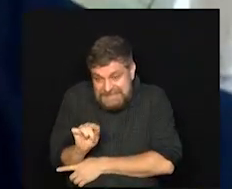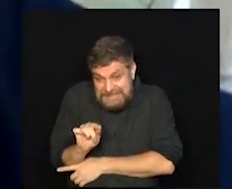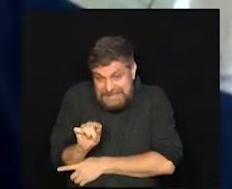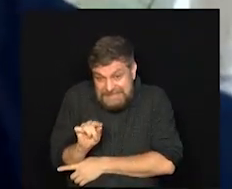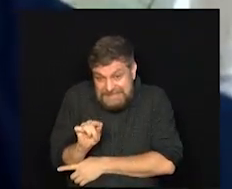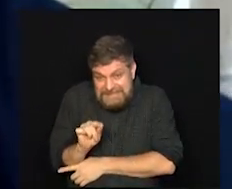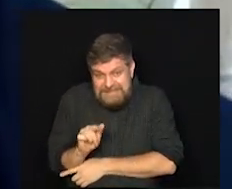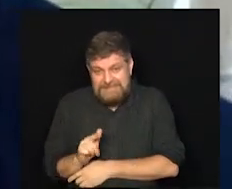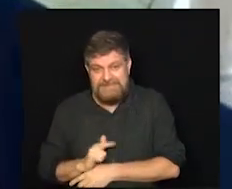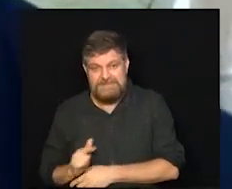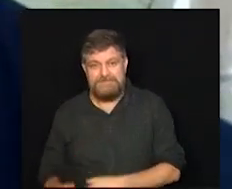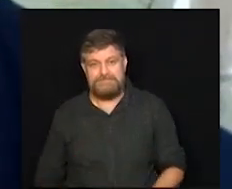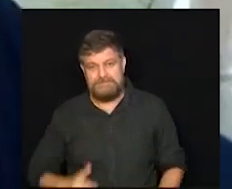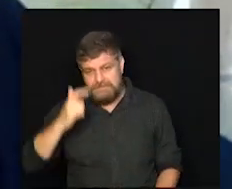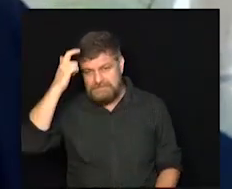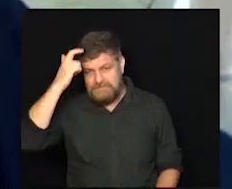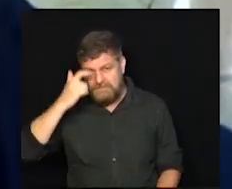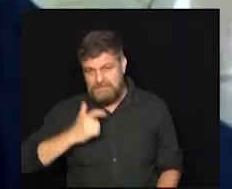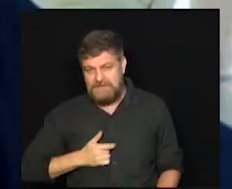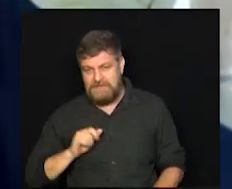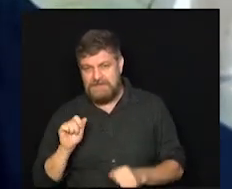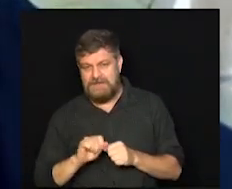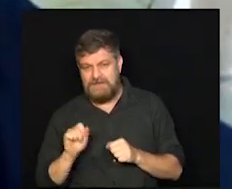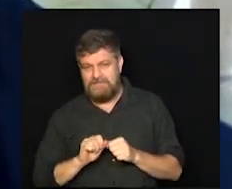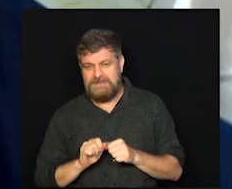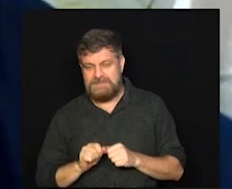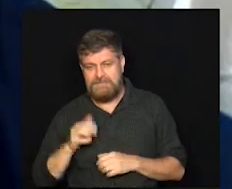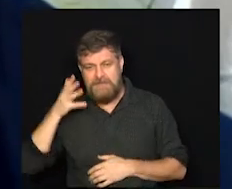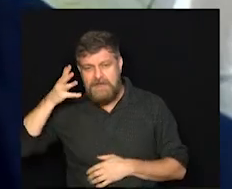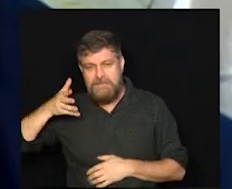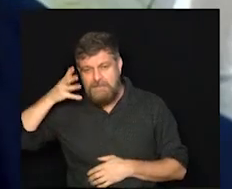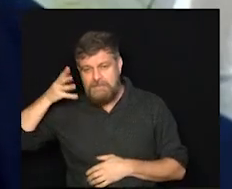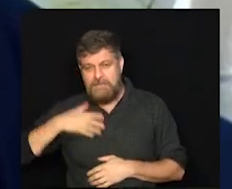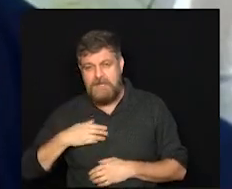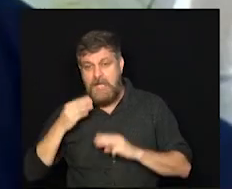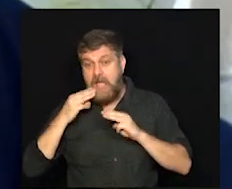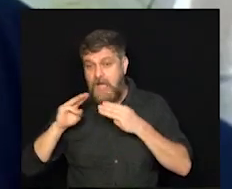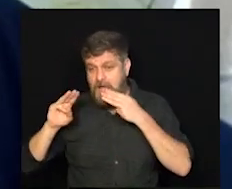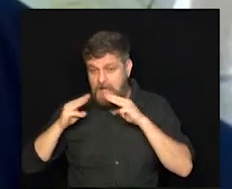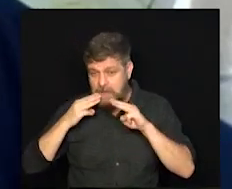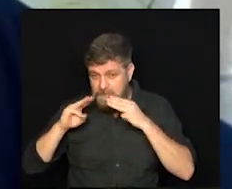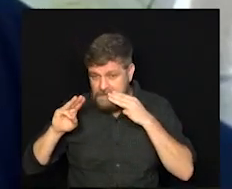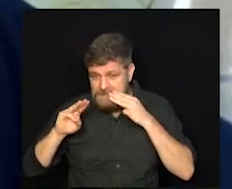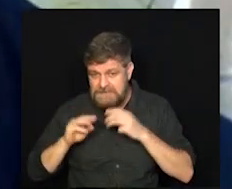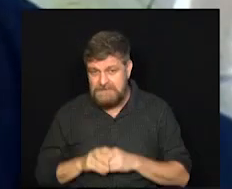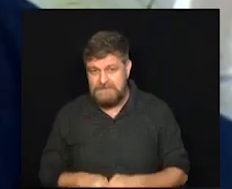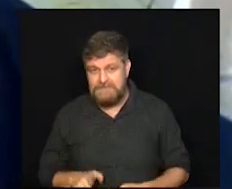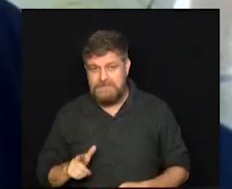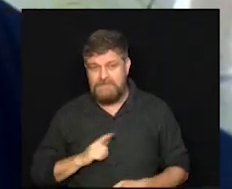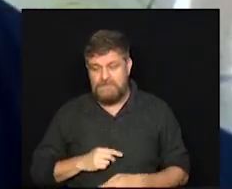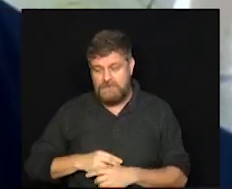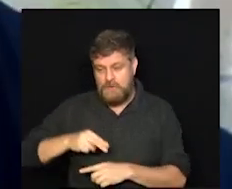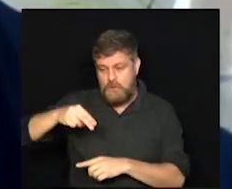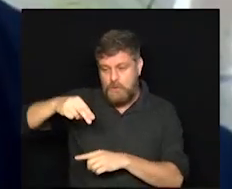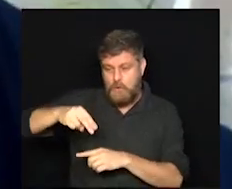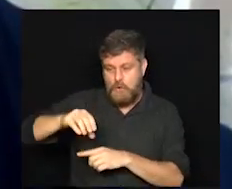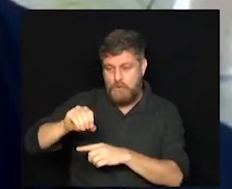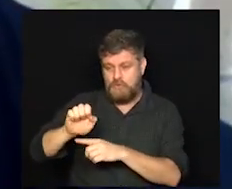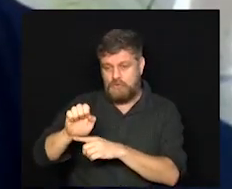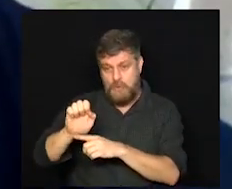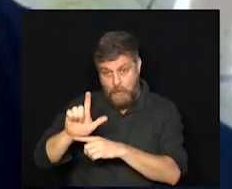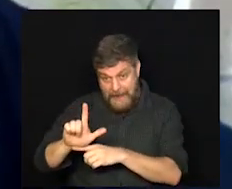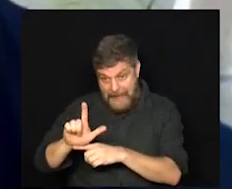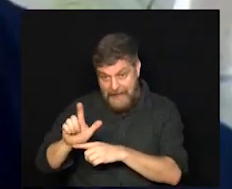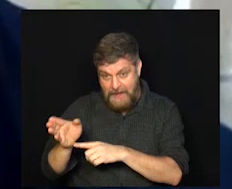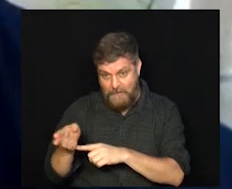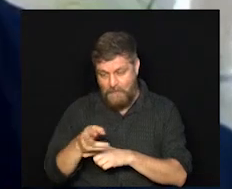a citação que eu fiz na fala anterior. A música é do Noel Rosa,